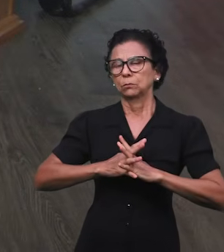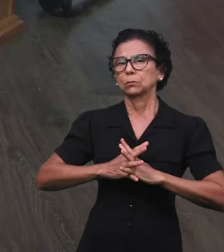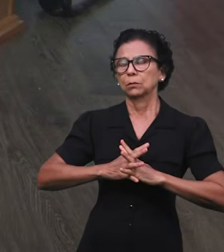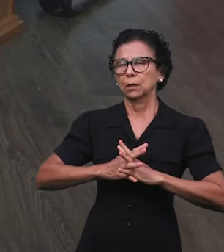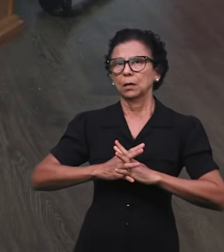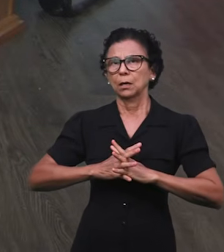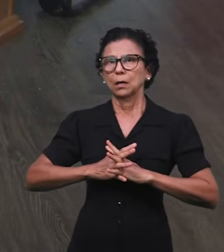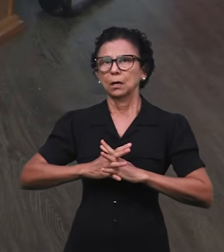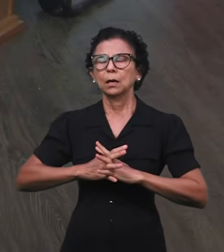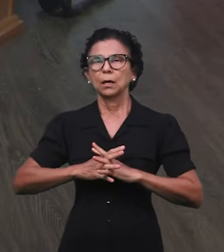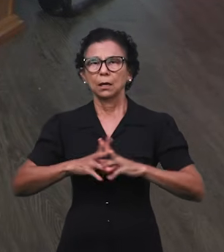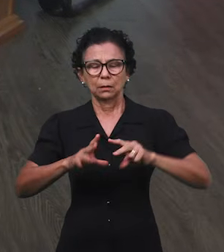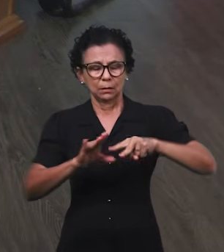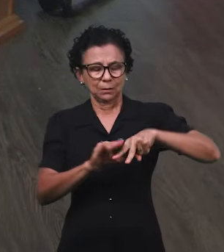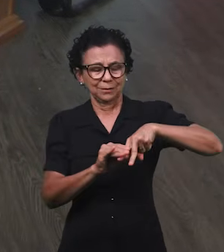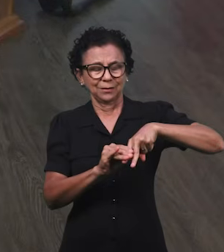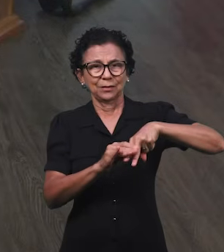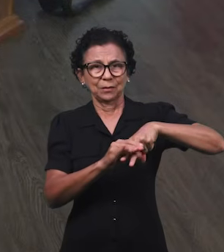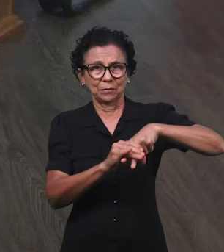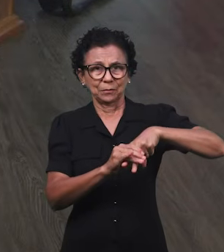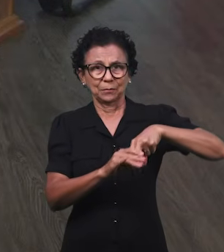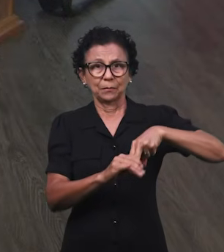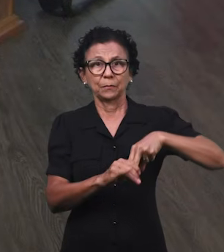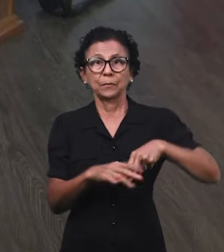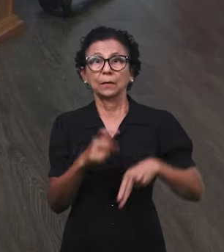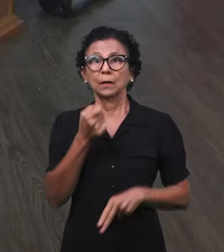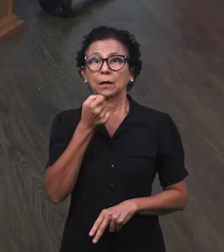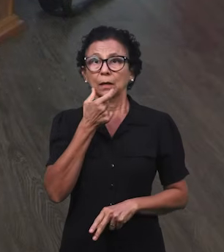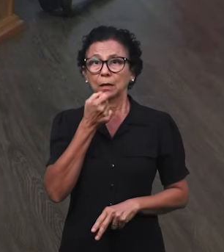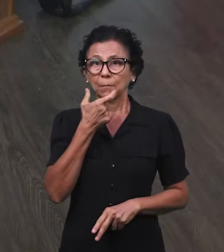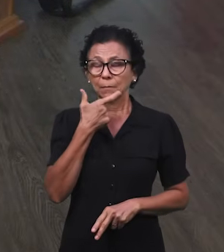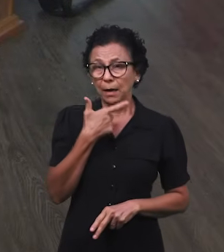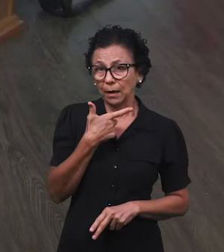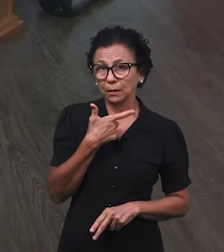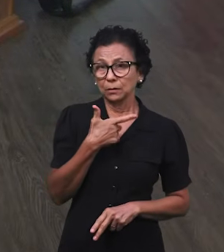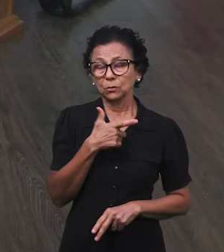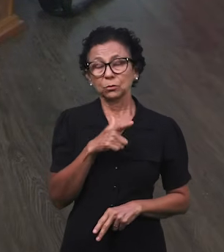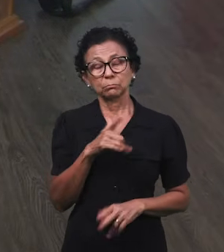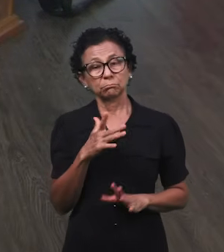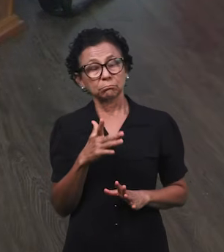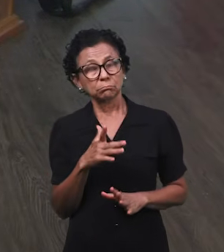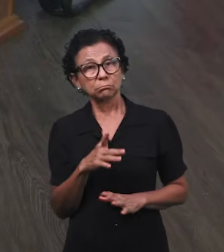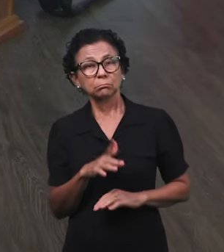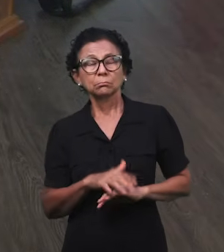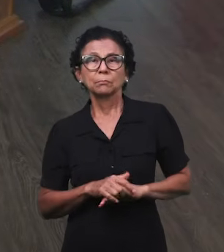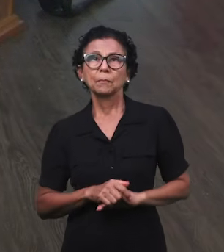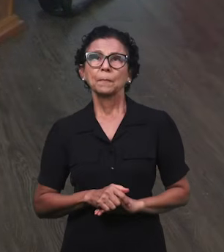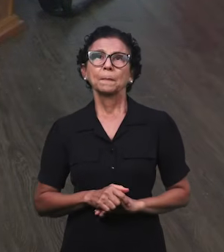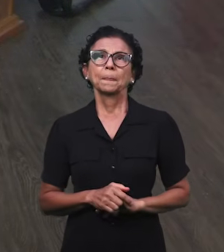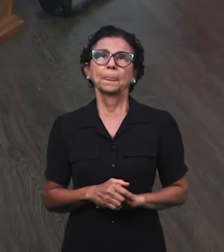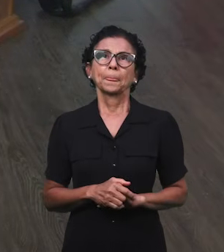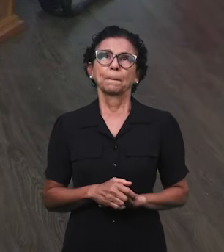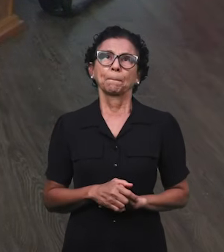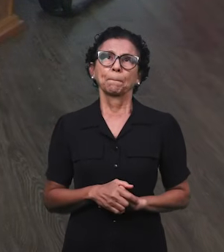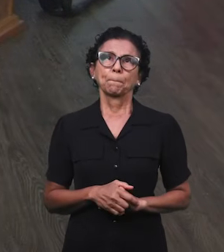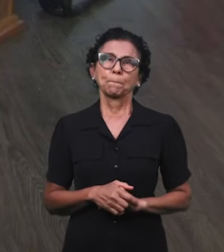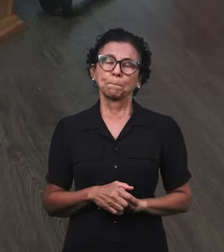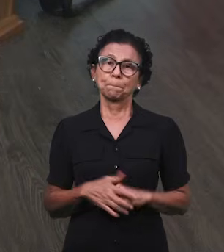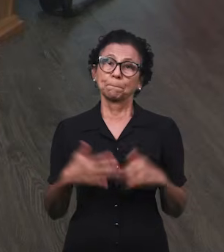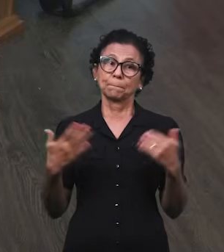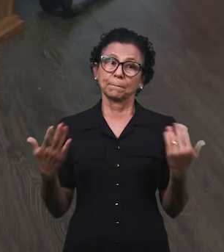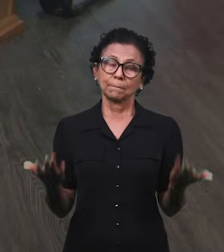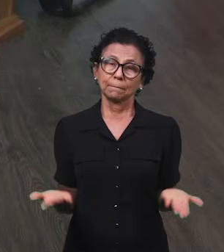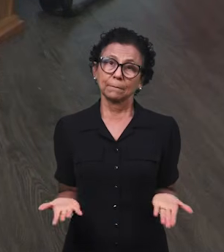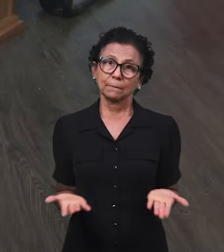multidisciplinar e ele tem o lado medicamentoso e o não medicamentoso. Então, o objetivo é a gente